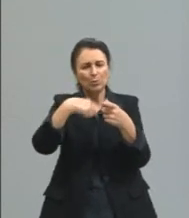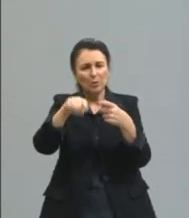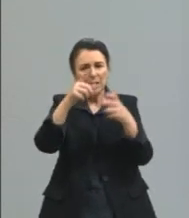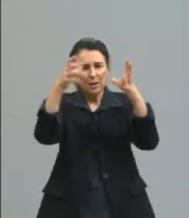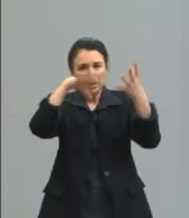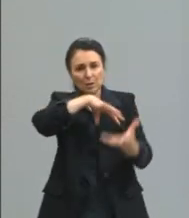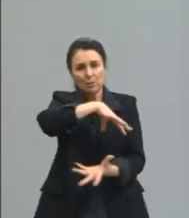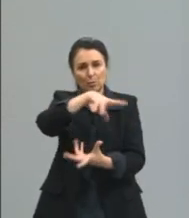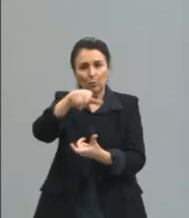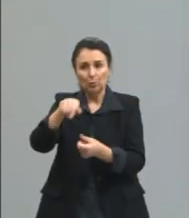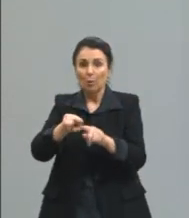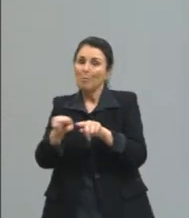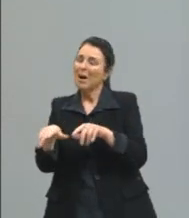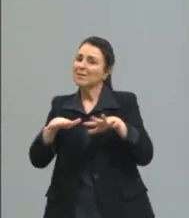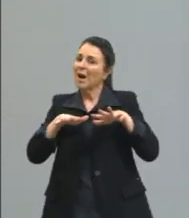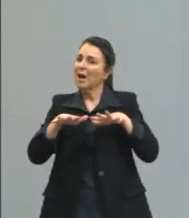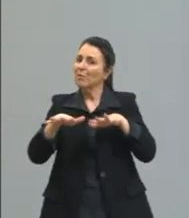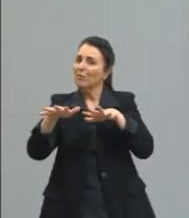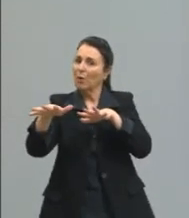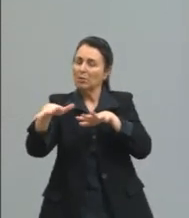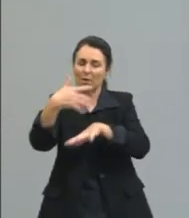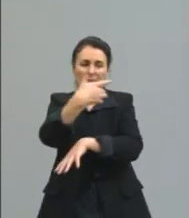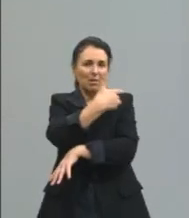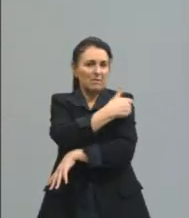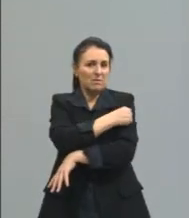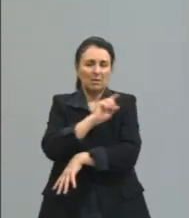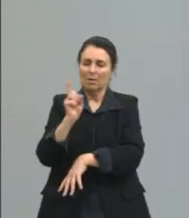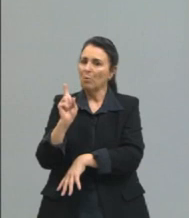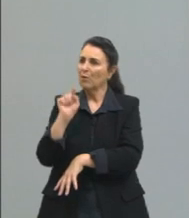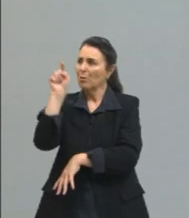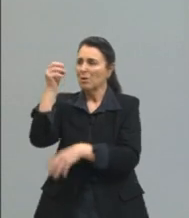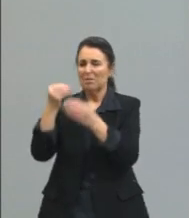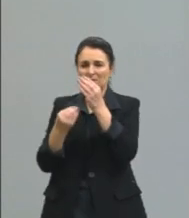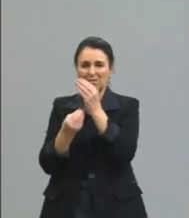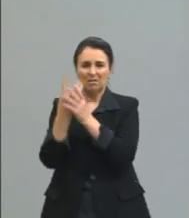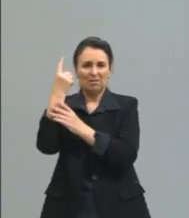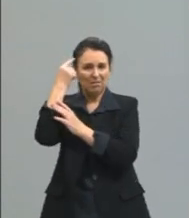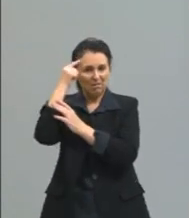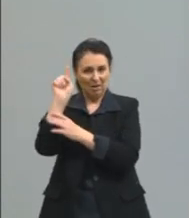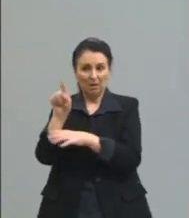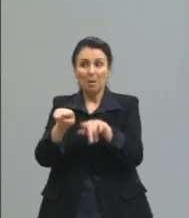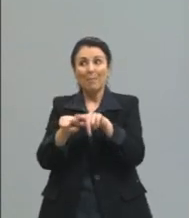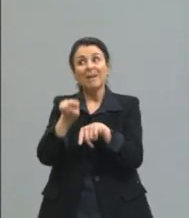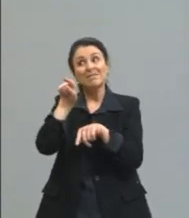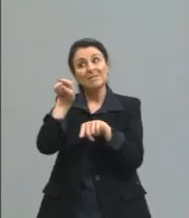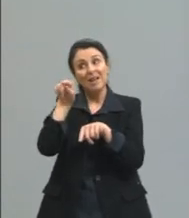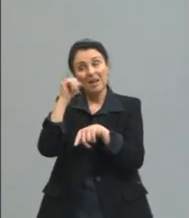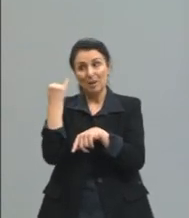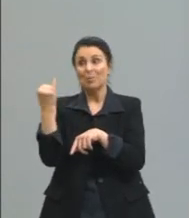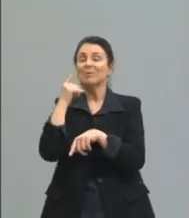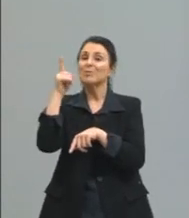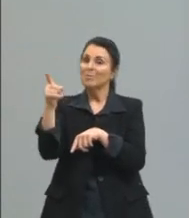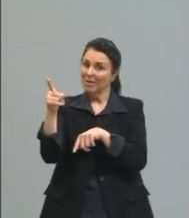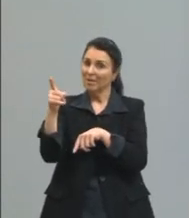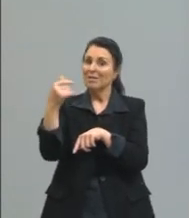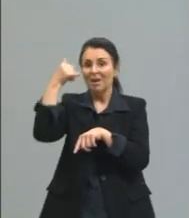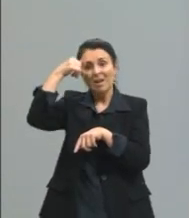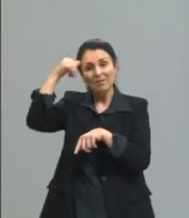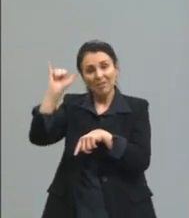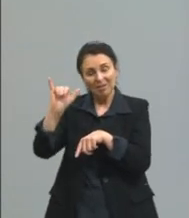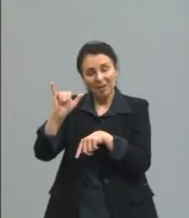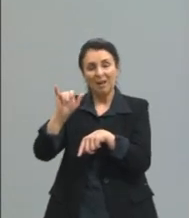de sobrevivência deles. E, inclusive, a vacina seria importante para esses imigrantes se protegerem das doenças.